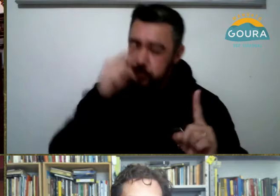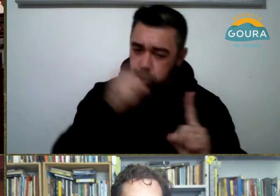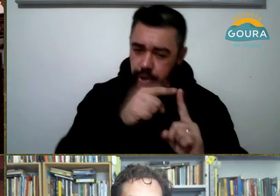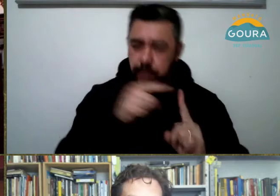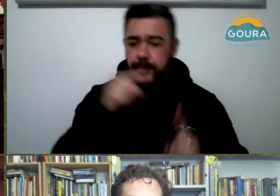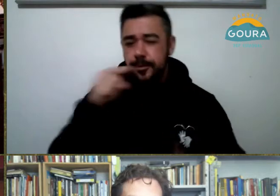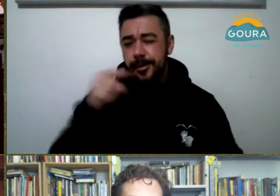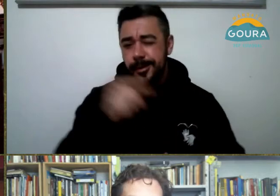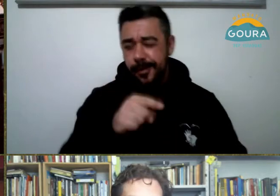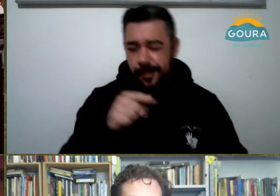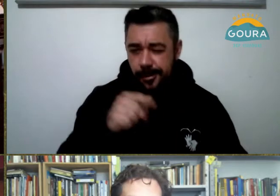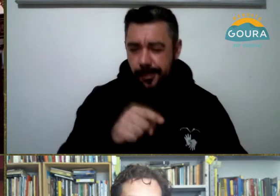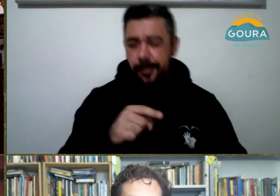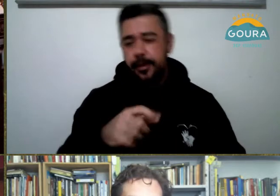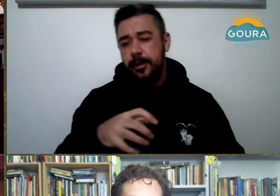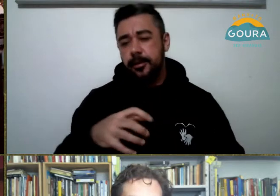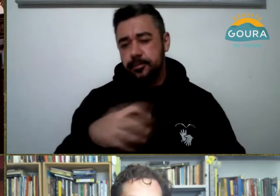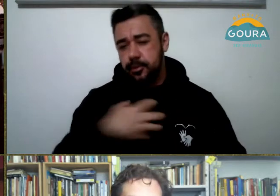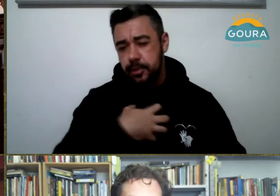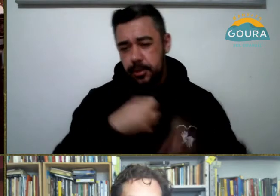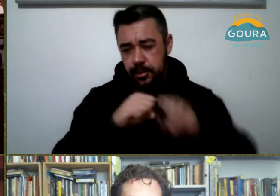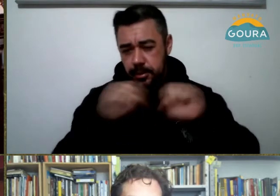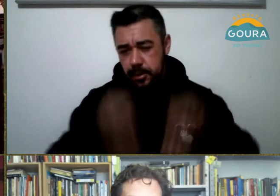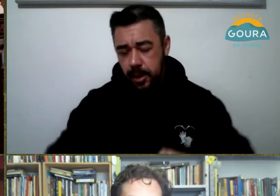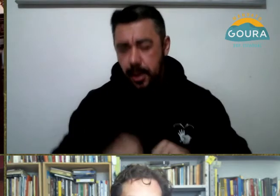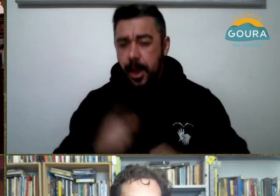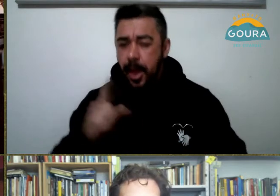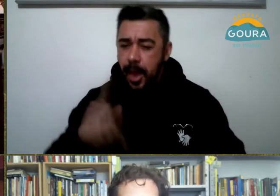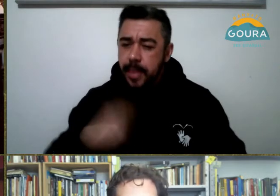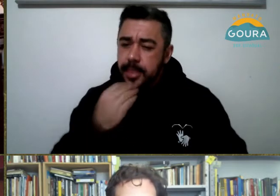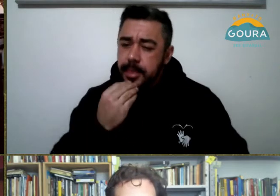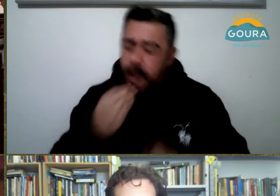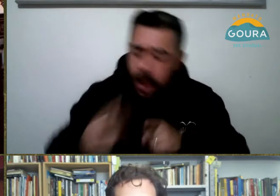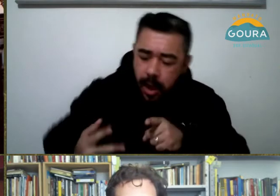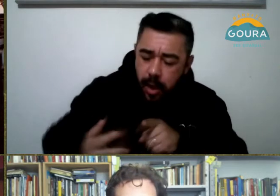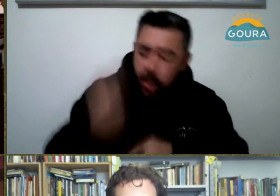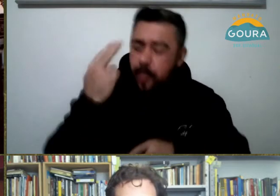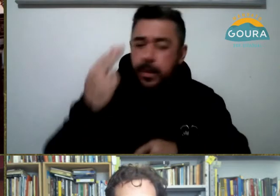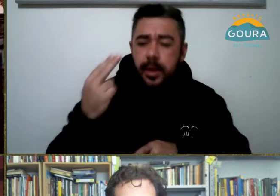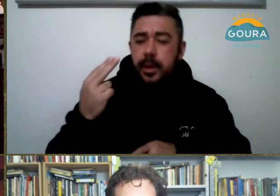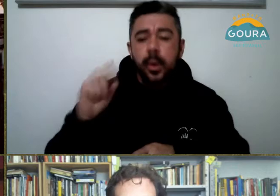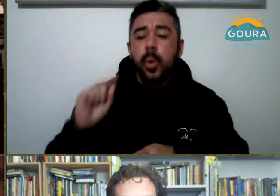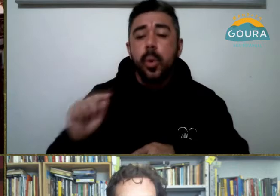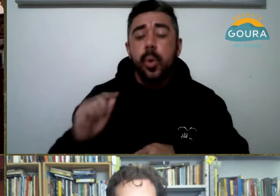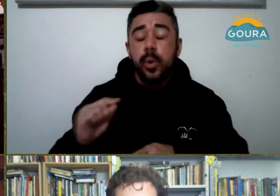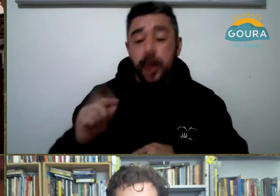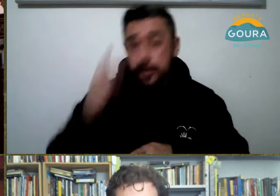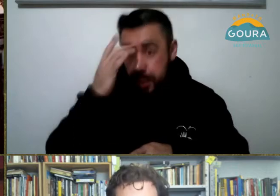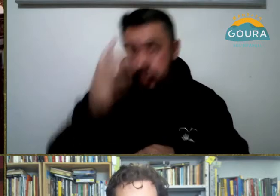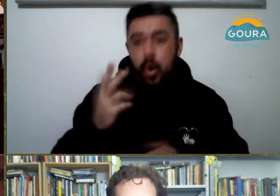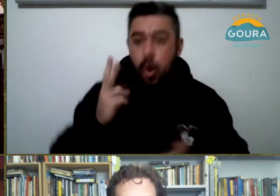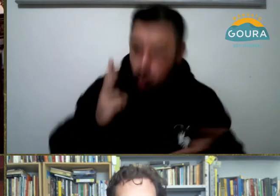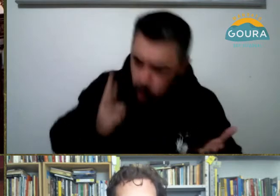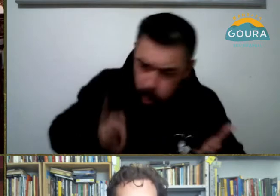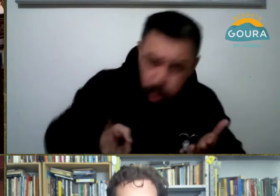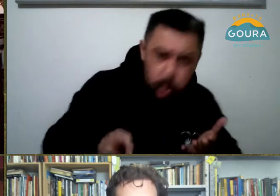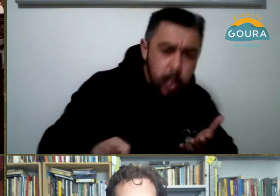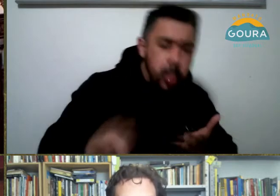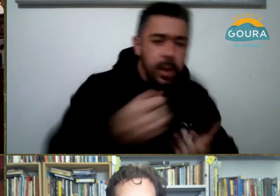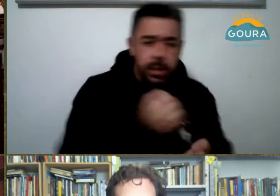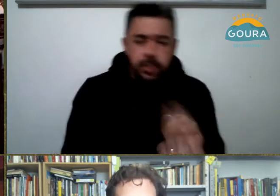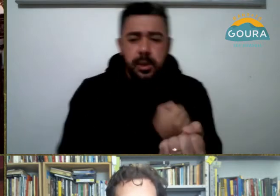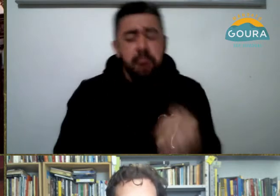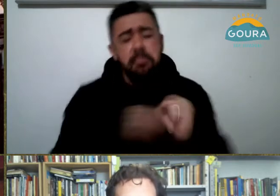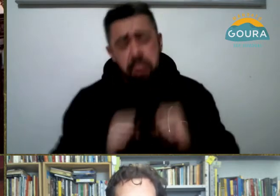interromper subjaz aqui um percurso de consumo. Pode ser mais ou menos problemático.